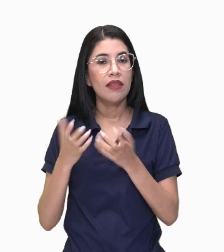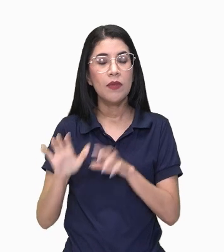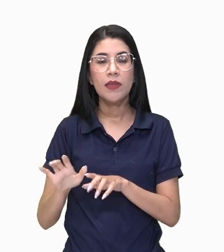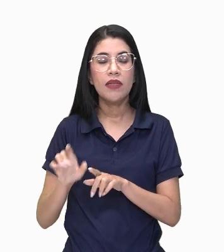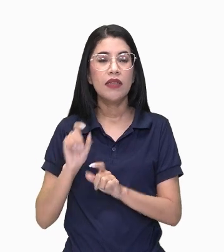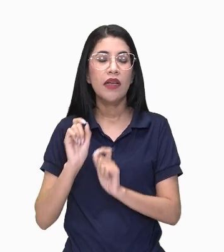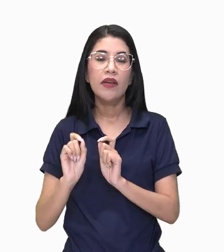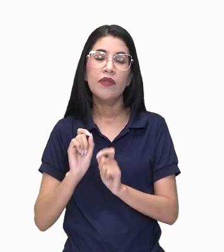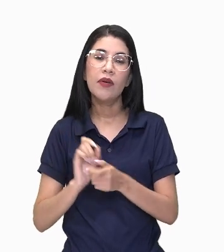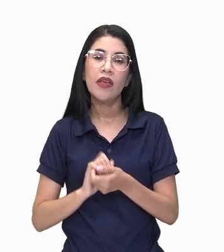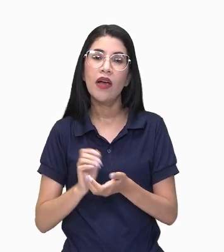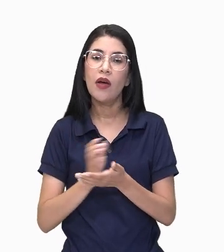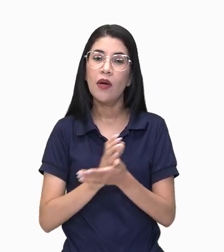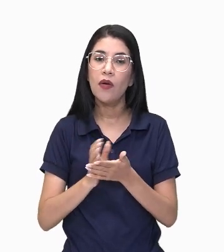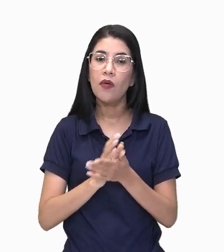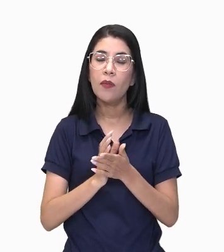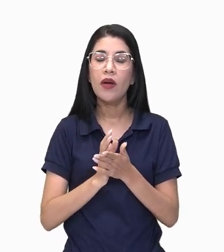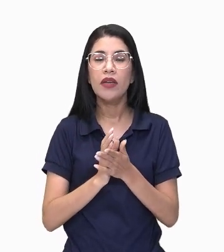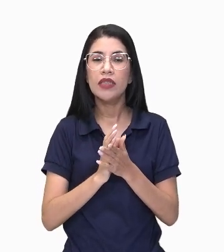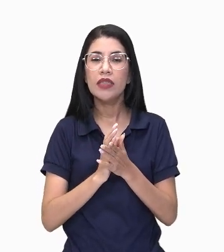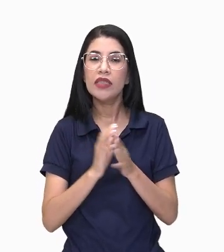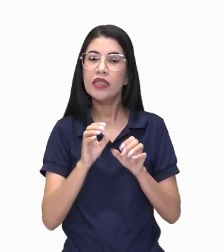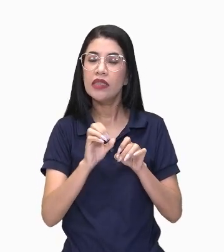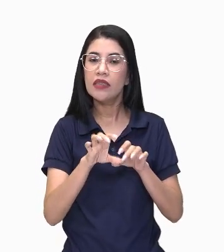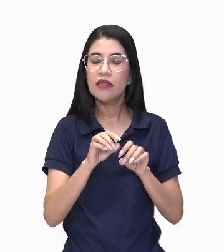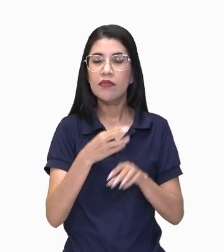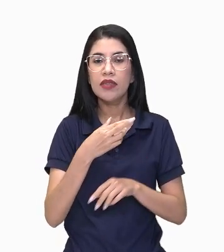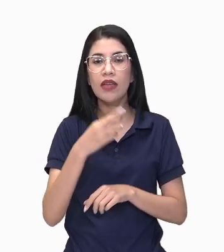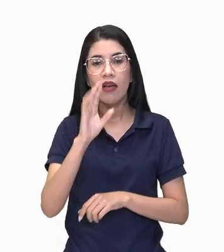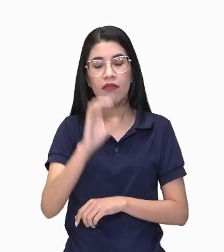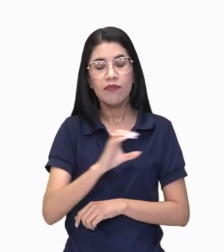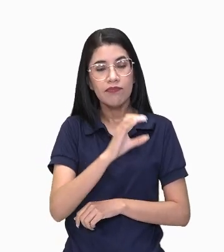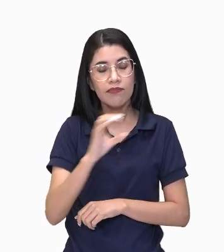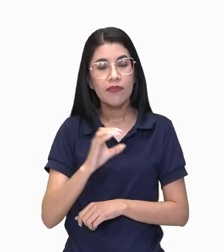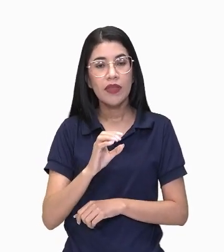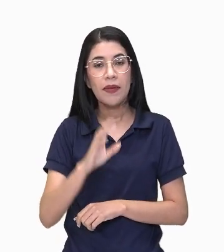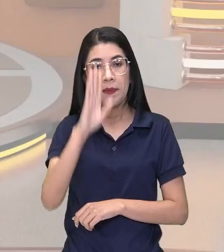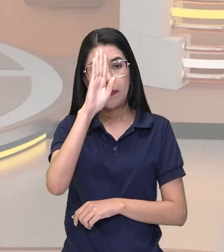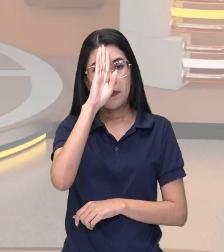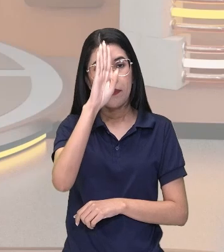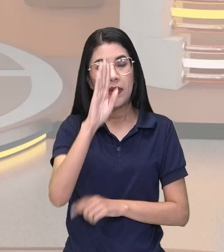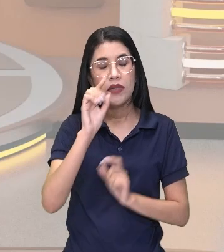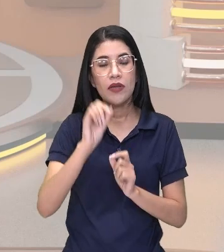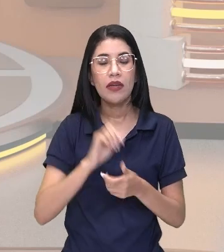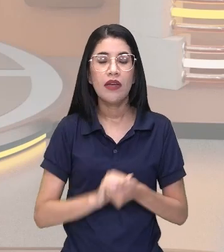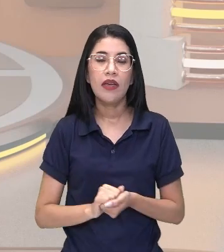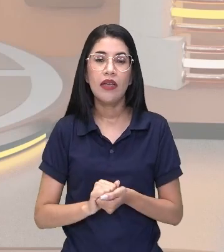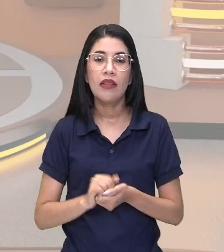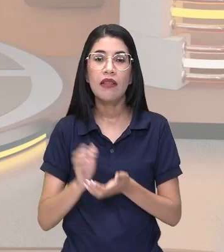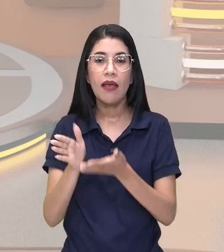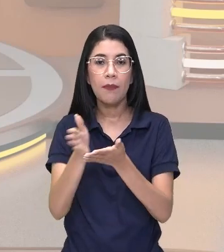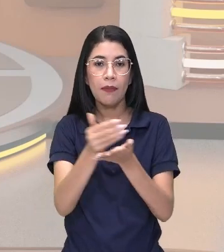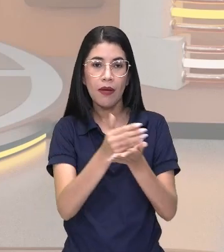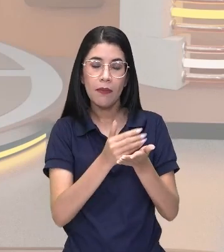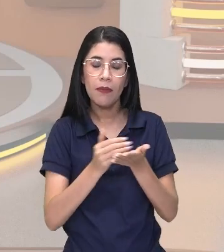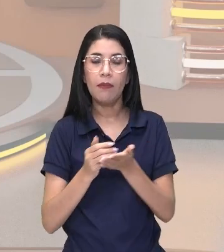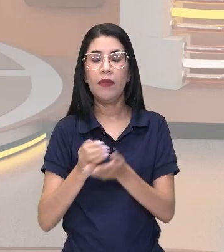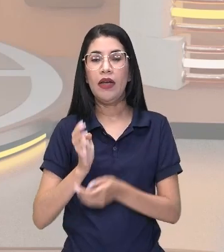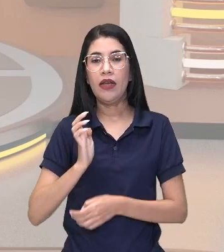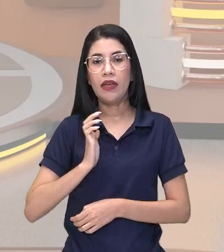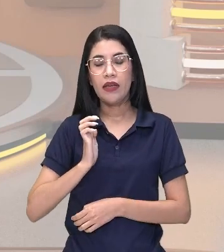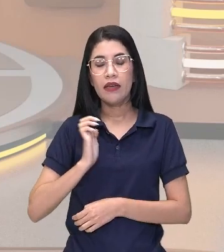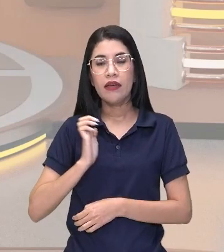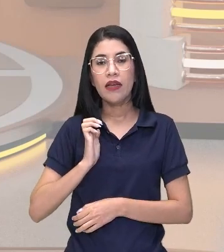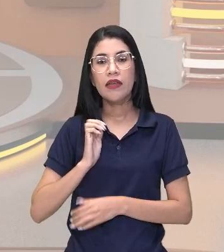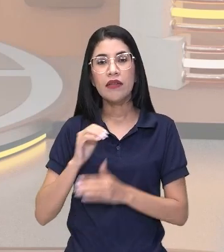e dogmas da Igreja Católica, sobretudo no que diz respeito à acumulação de riquezas. Gente,